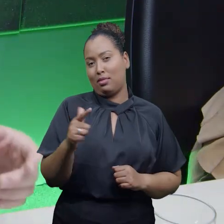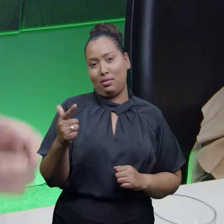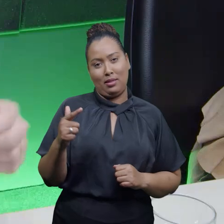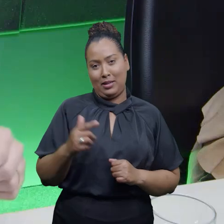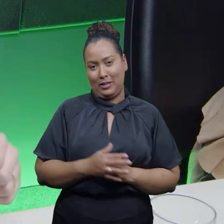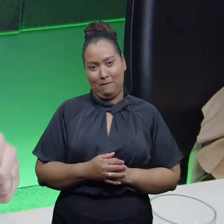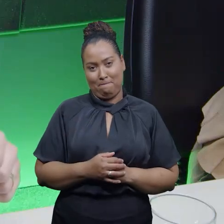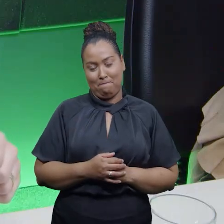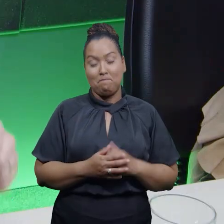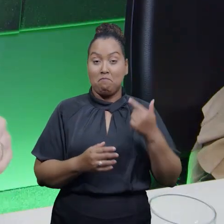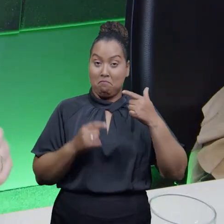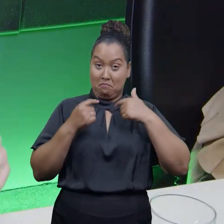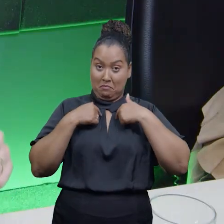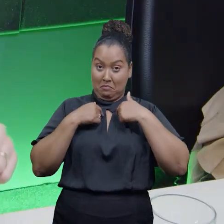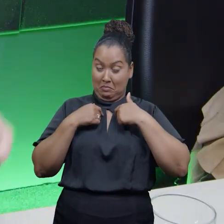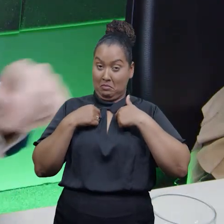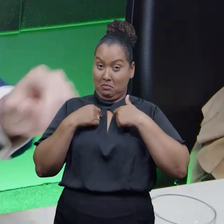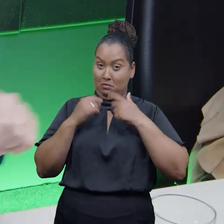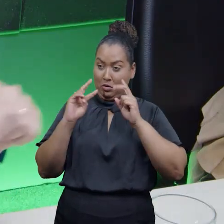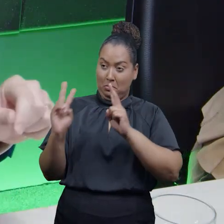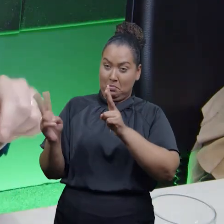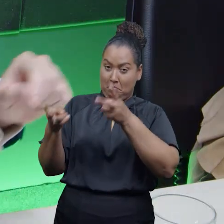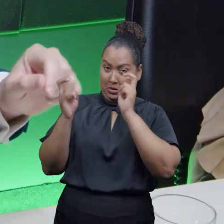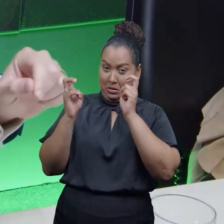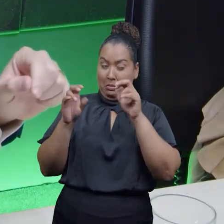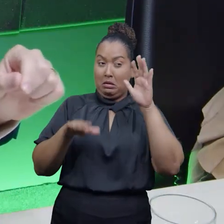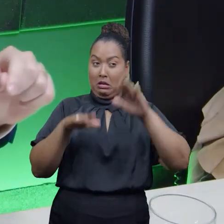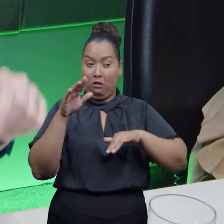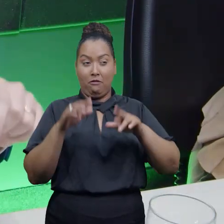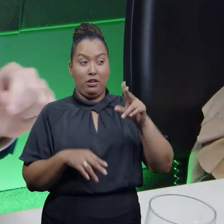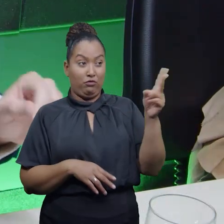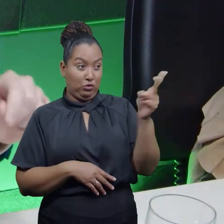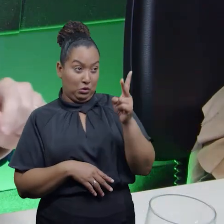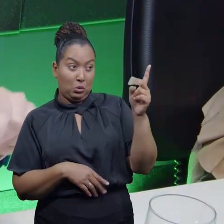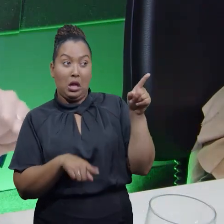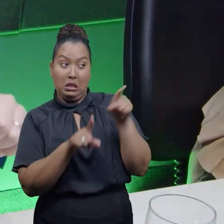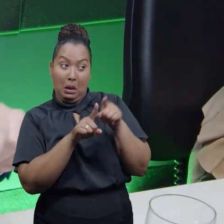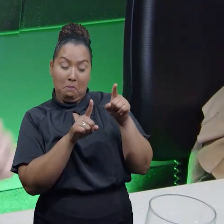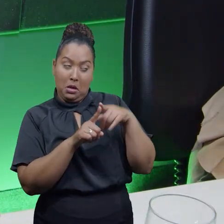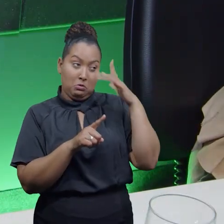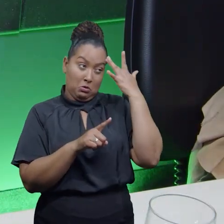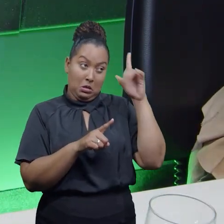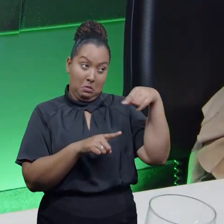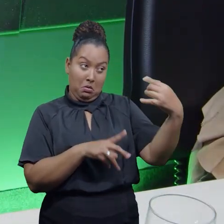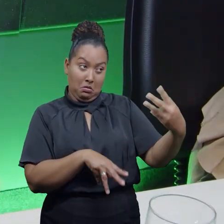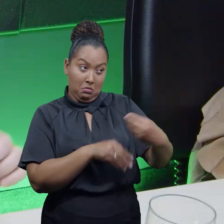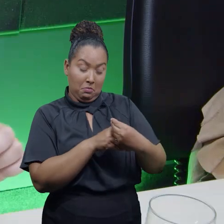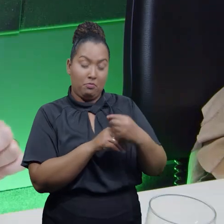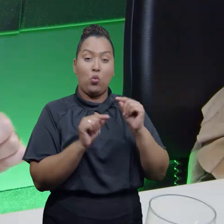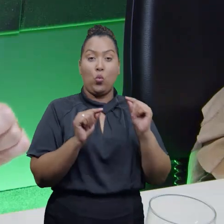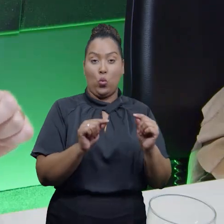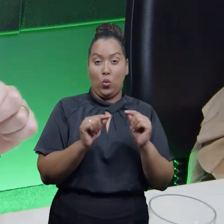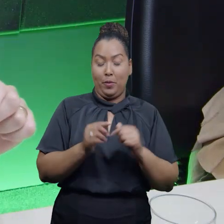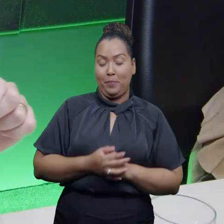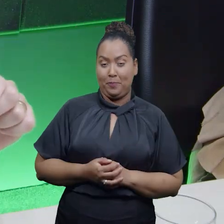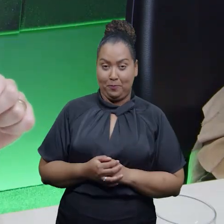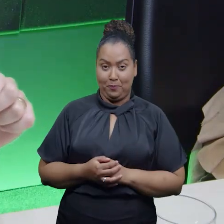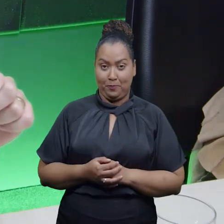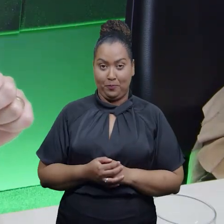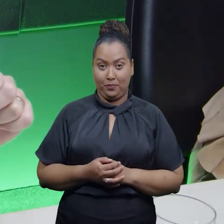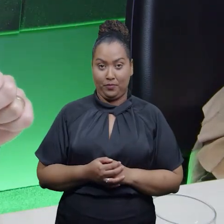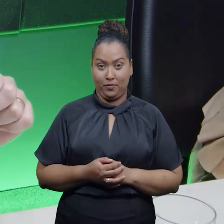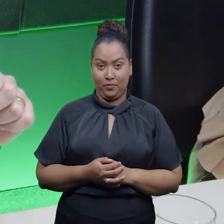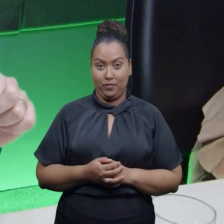né? E muitas vezes o que eu percebo, e talvez aí os colegas, o Rafael, a Maria Eduarda vão poder falar melhor sobre isso, é